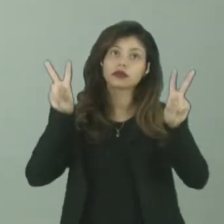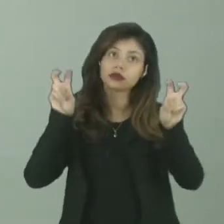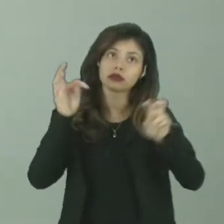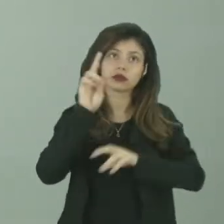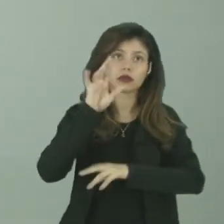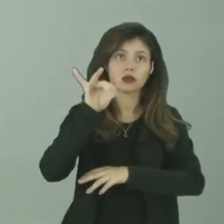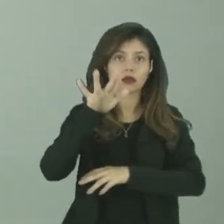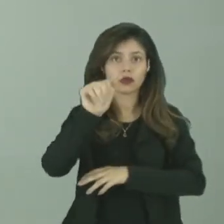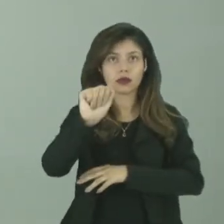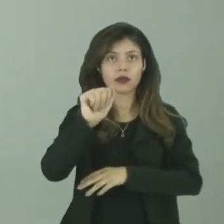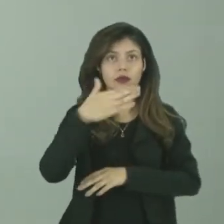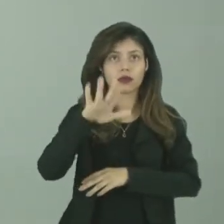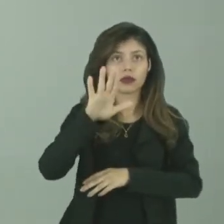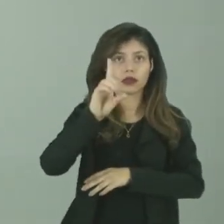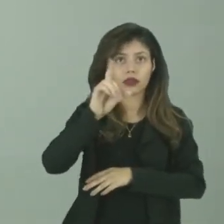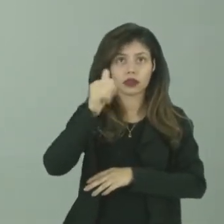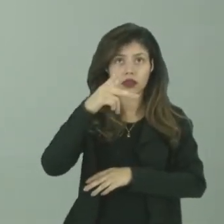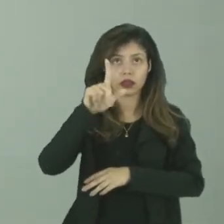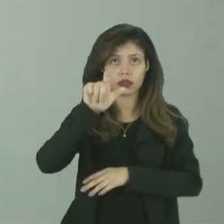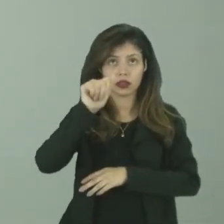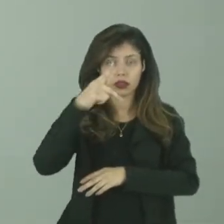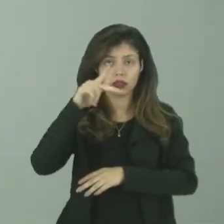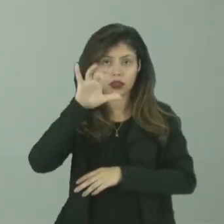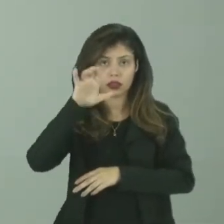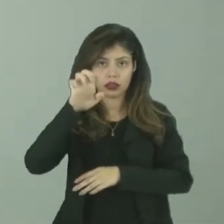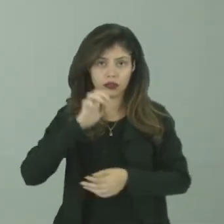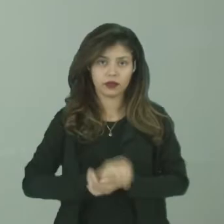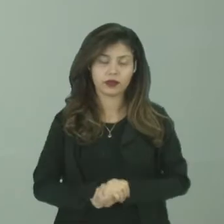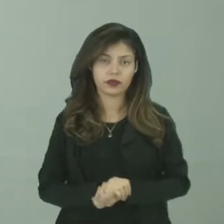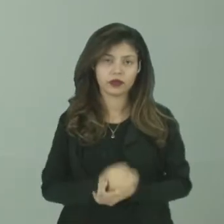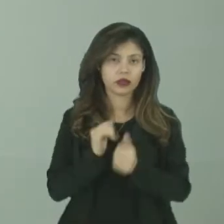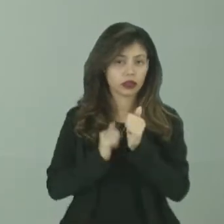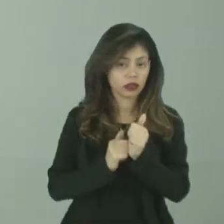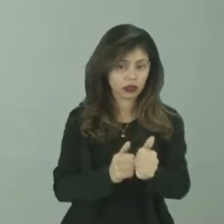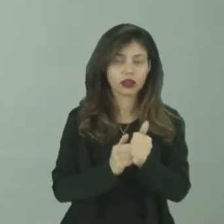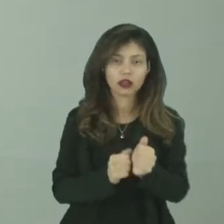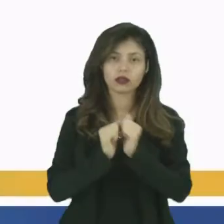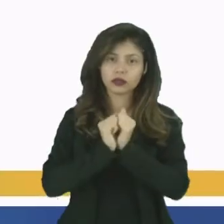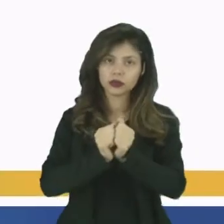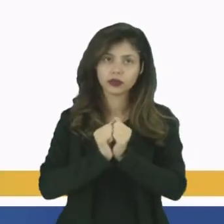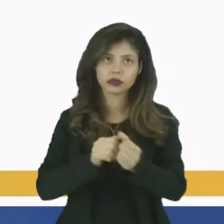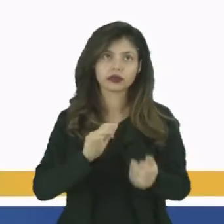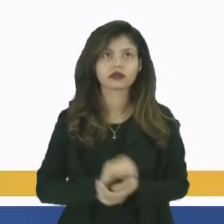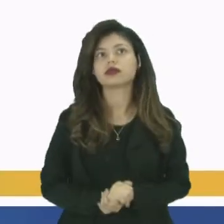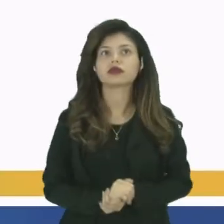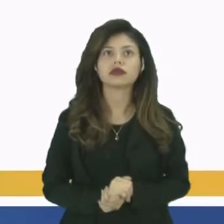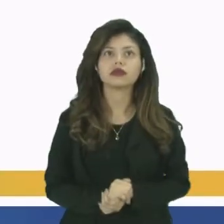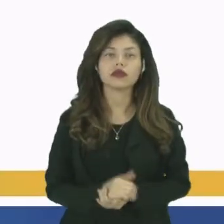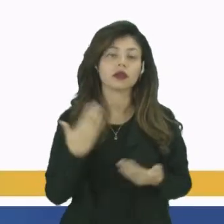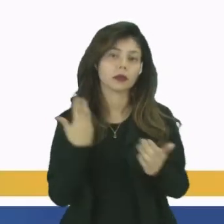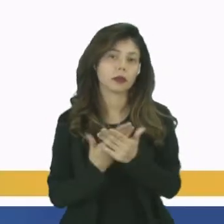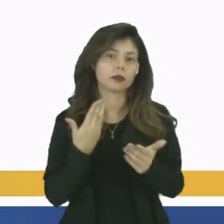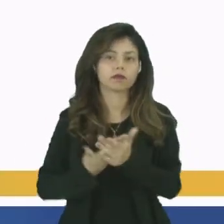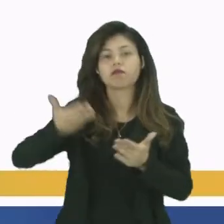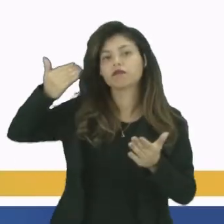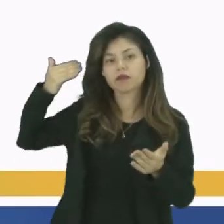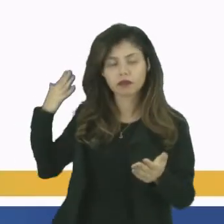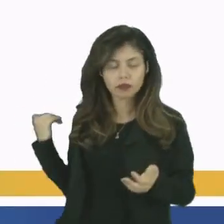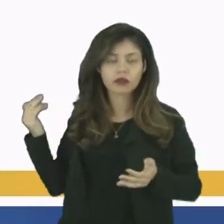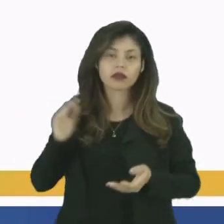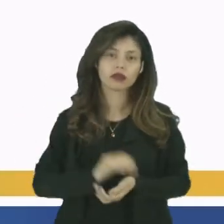temática Teorema de Laplace. Então acompanhe comigo aí o material, tá bom? Nas aulas